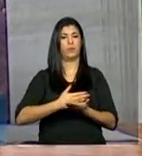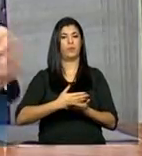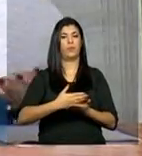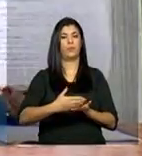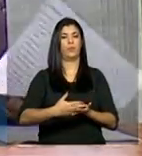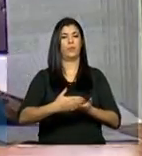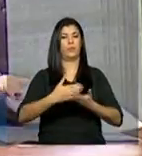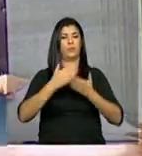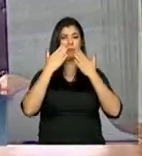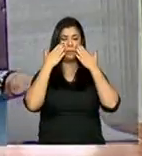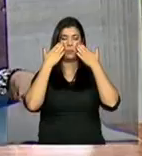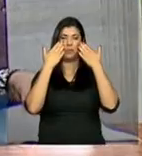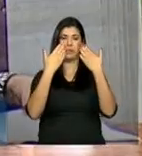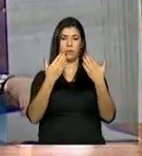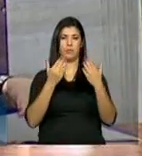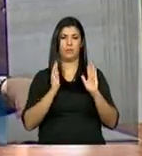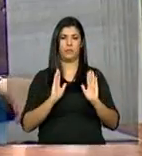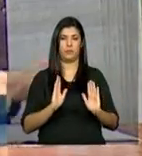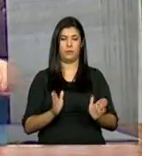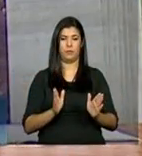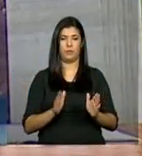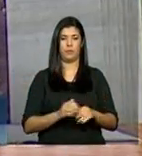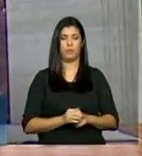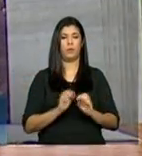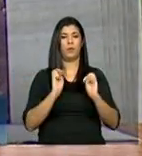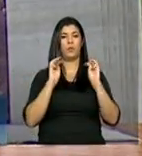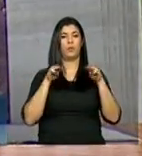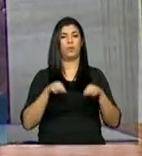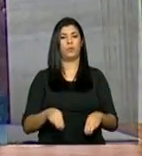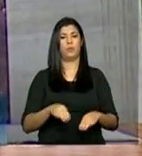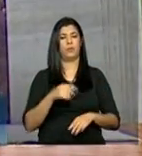dita a apresentação, ao fim